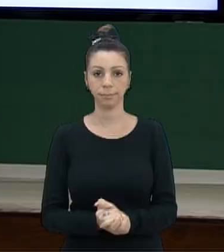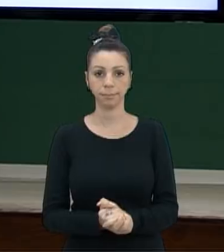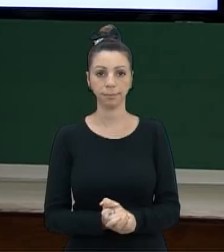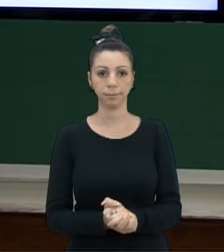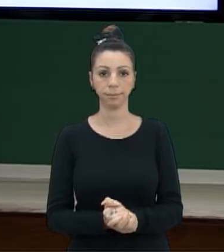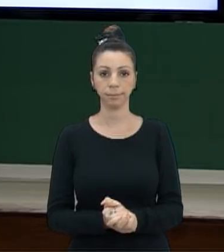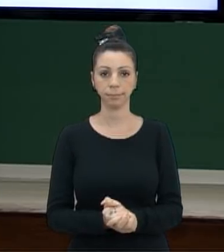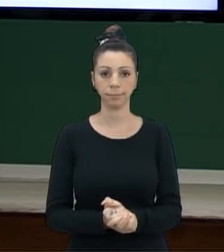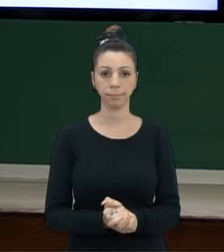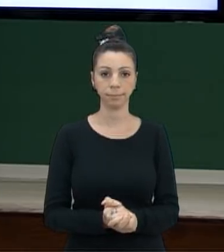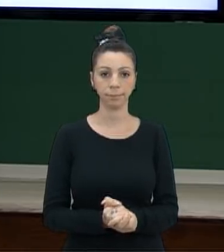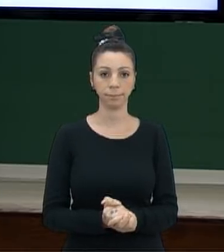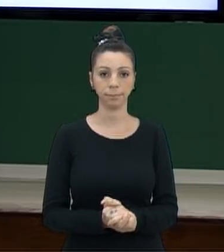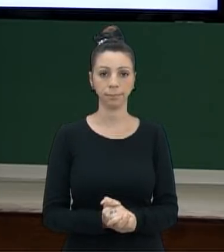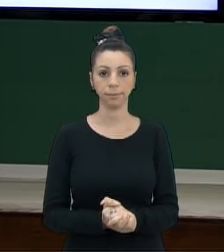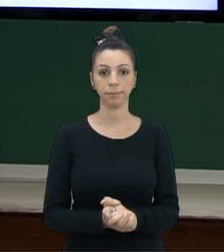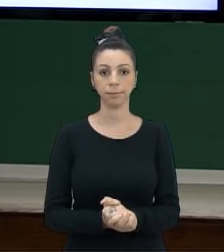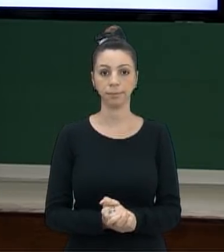Ops.